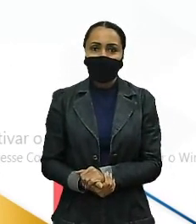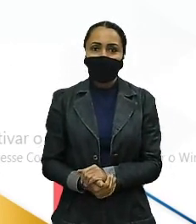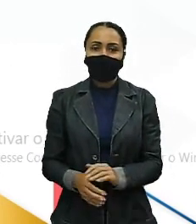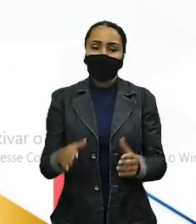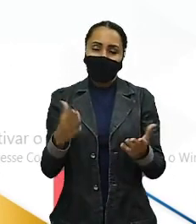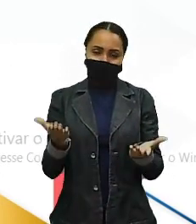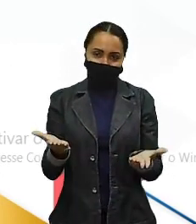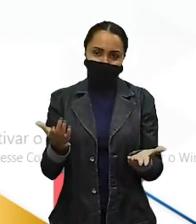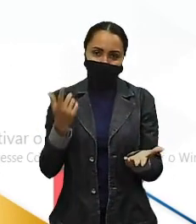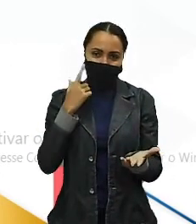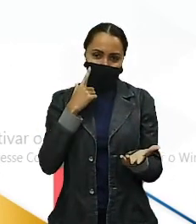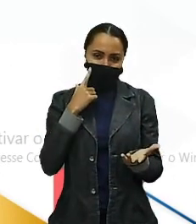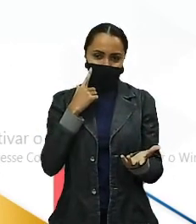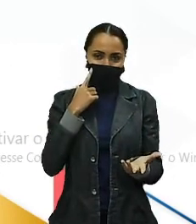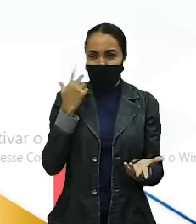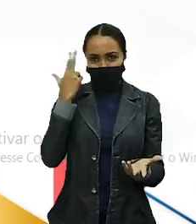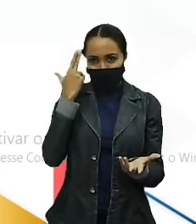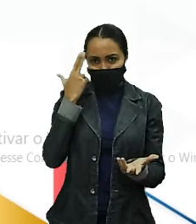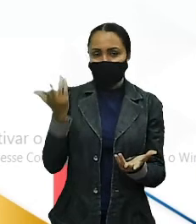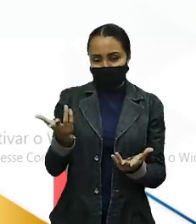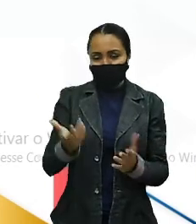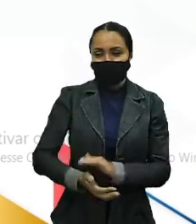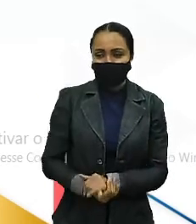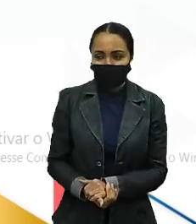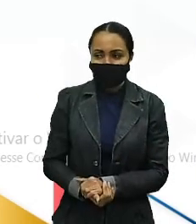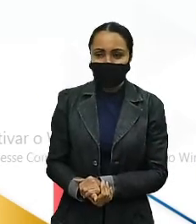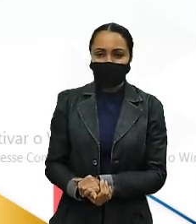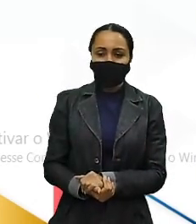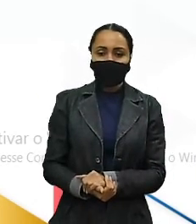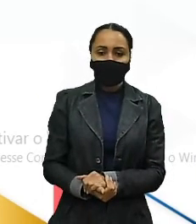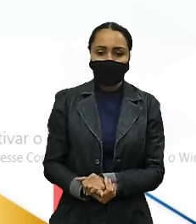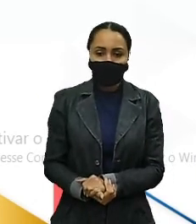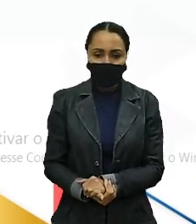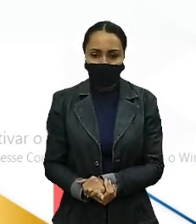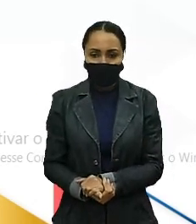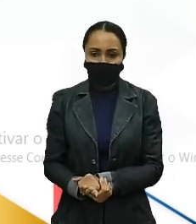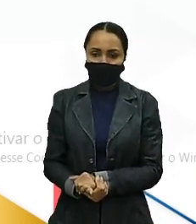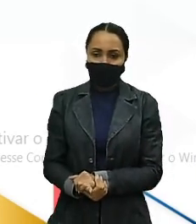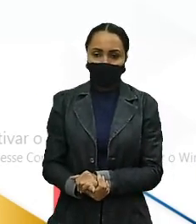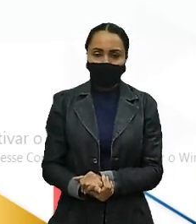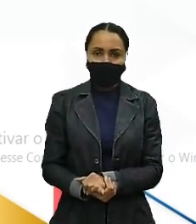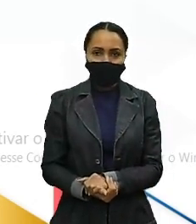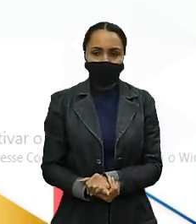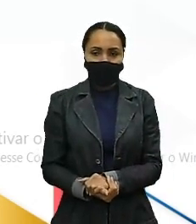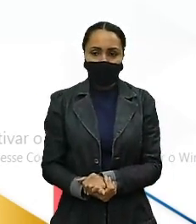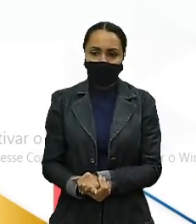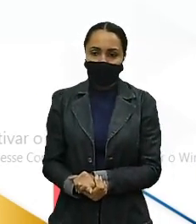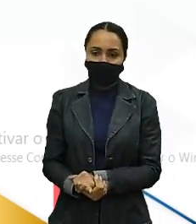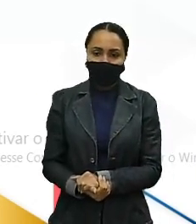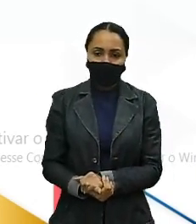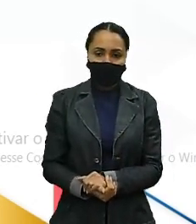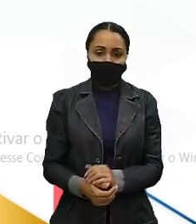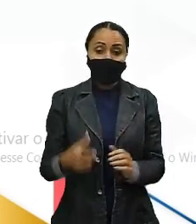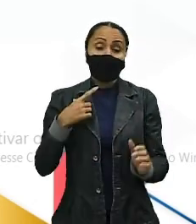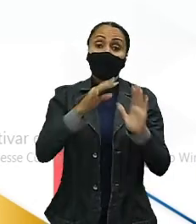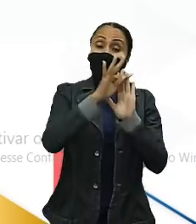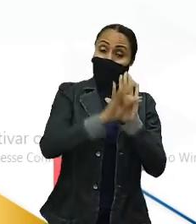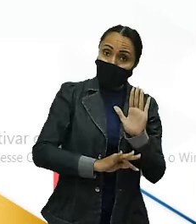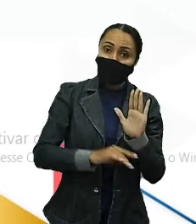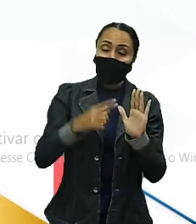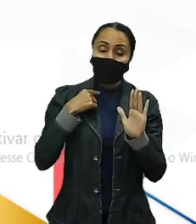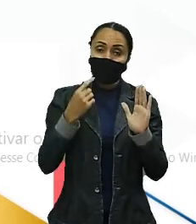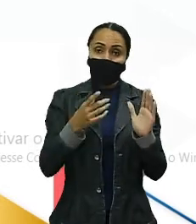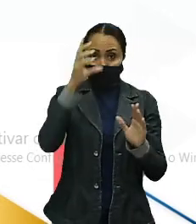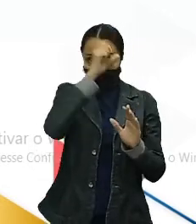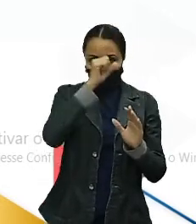Faz parte, viu? Quem tem alergia é assim mesmo. O estúdio é super geladão. Texto aí para a gente aprender